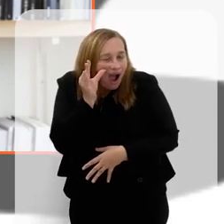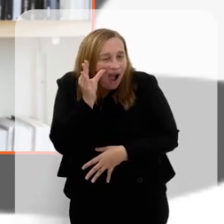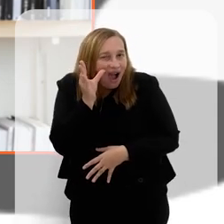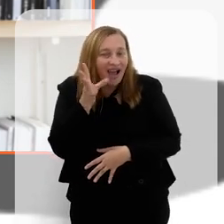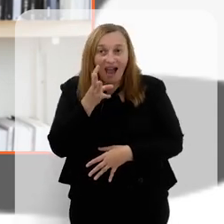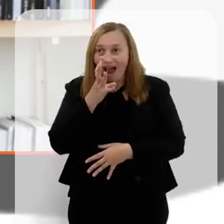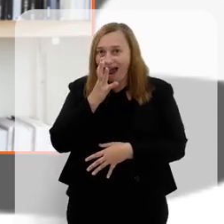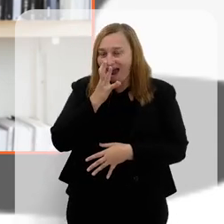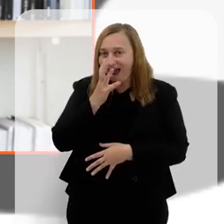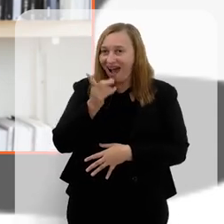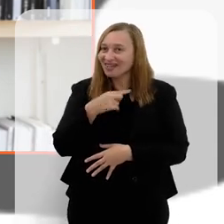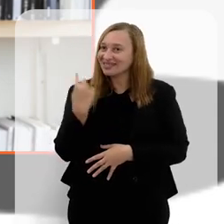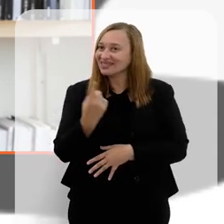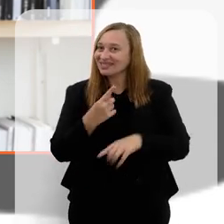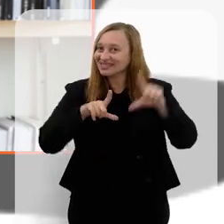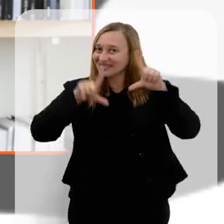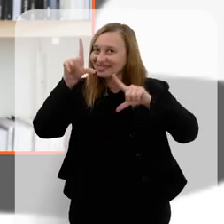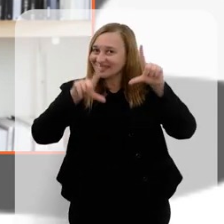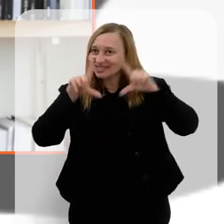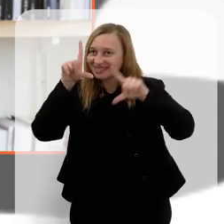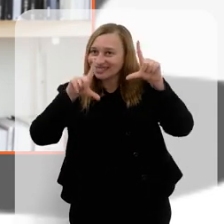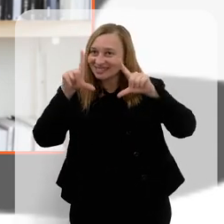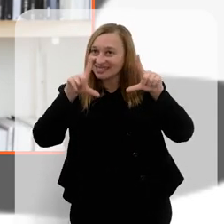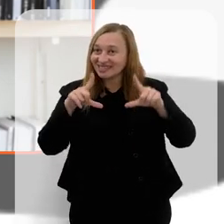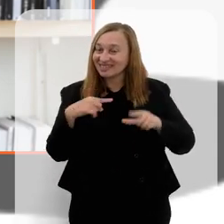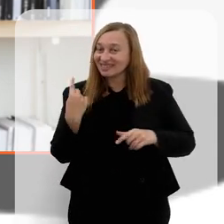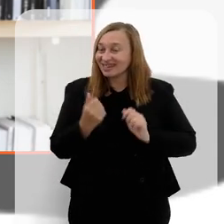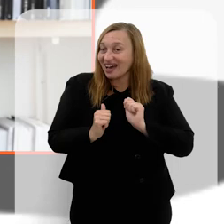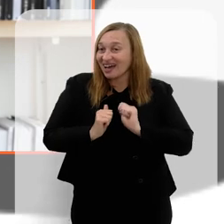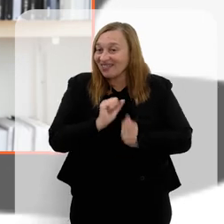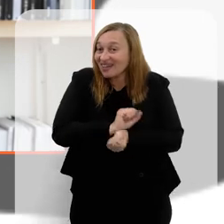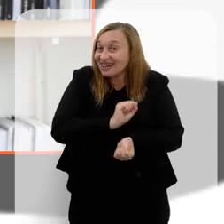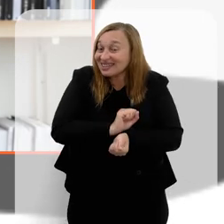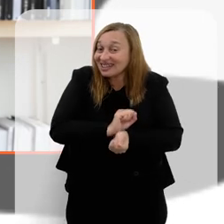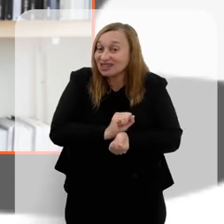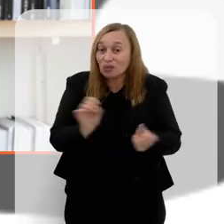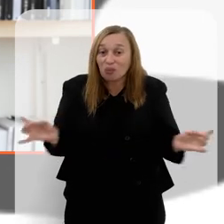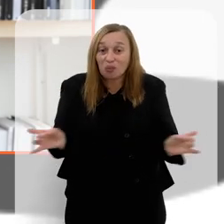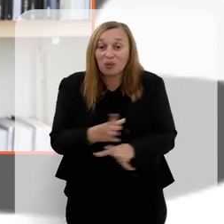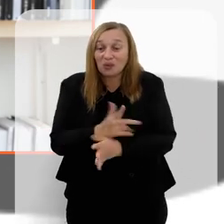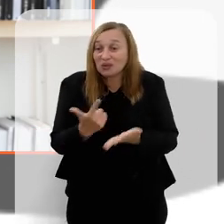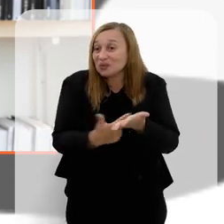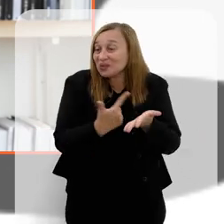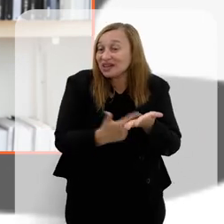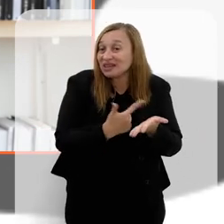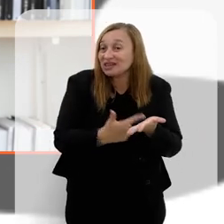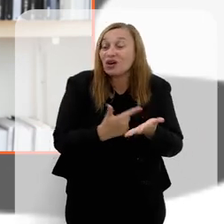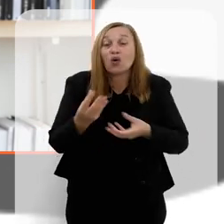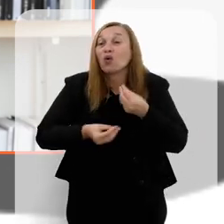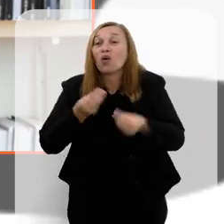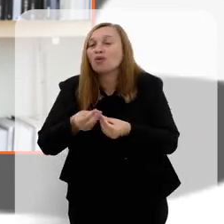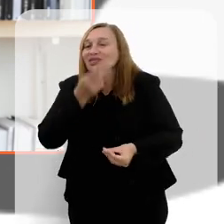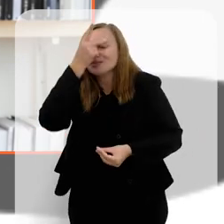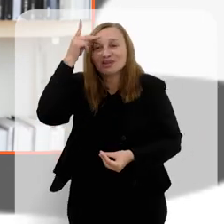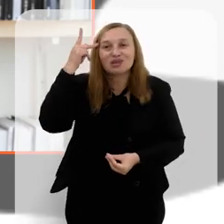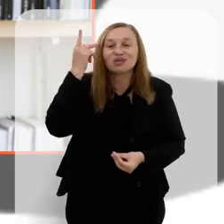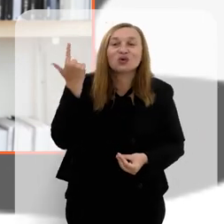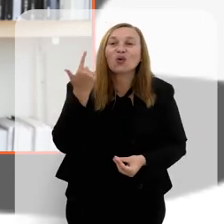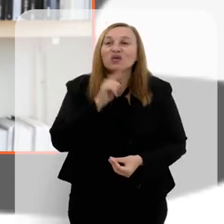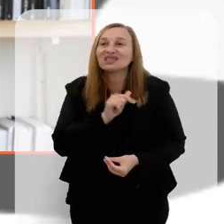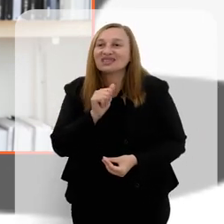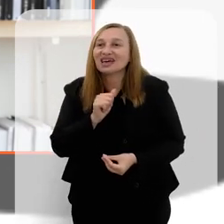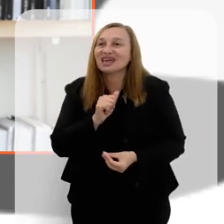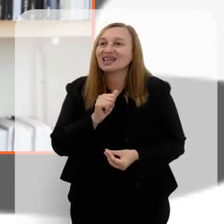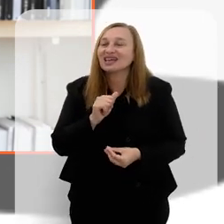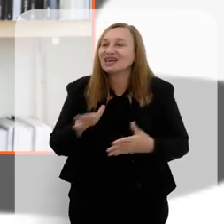encantadas, iguais a nós aqui da TV, que já estamos aqui esperando o livro estar pronto. Como que as